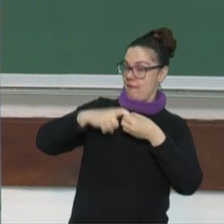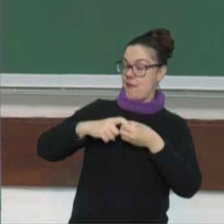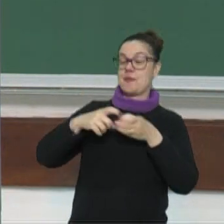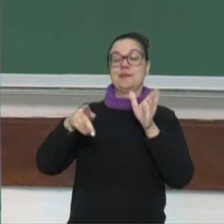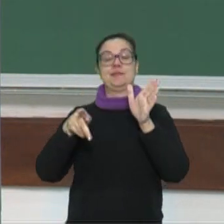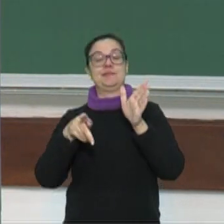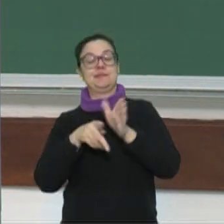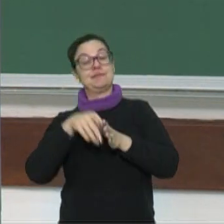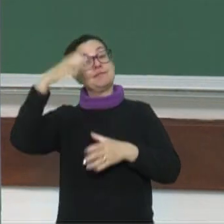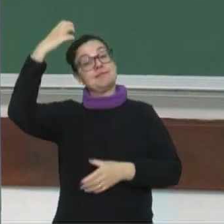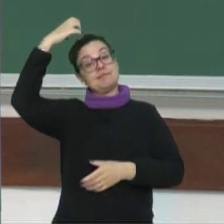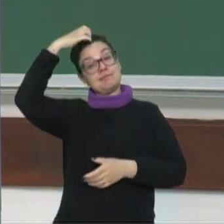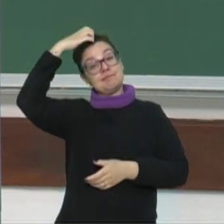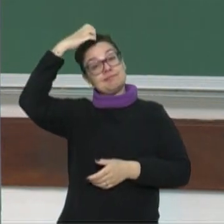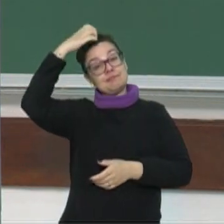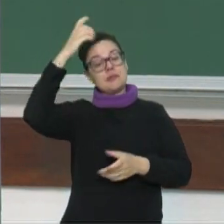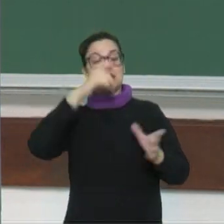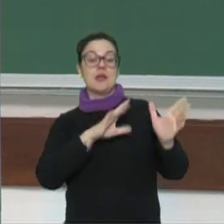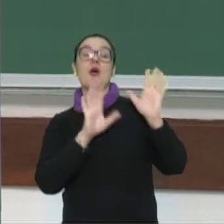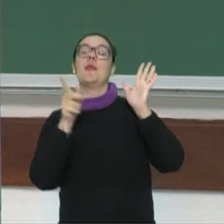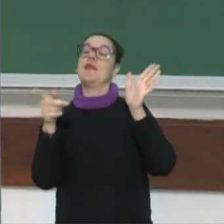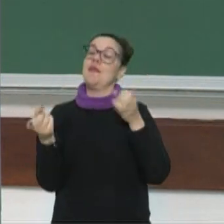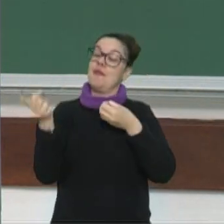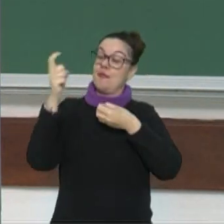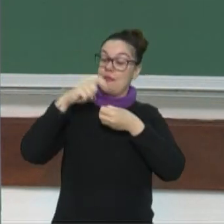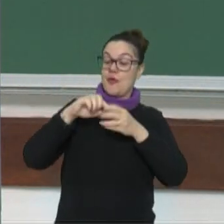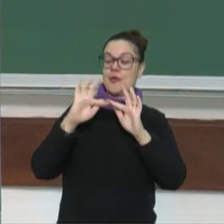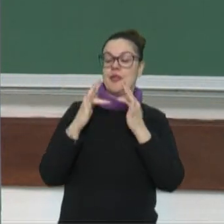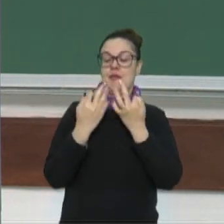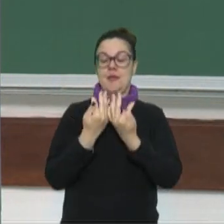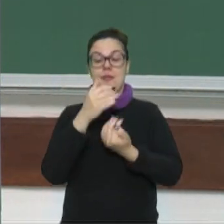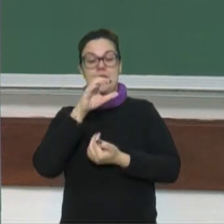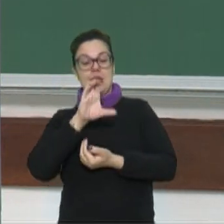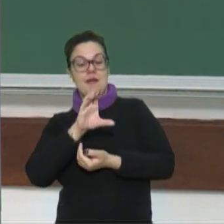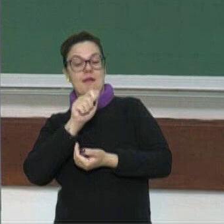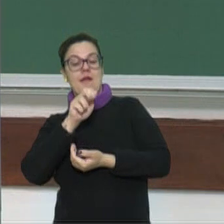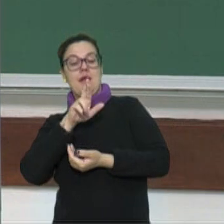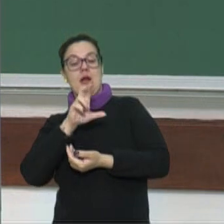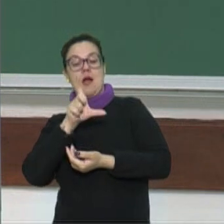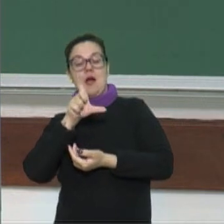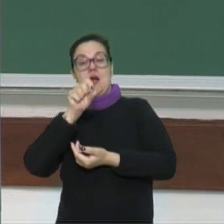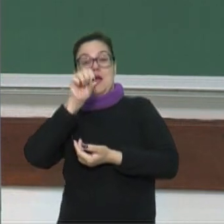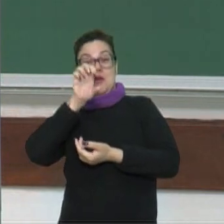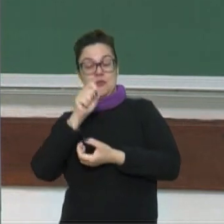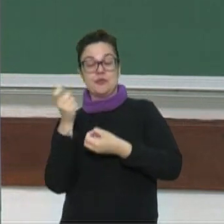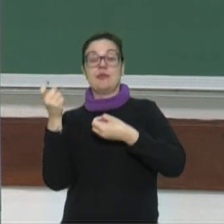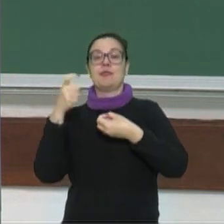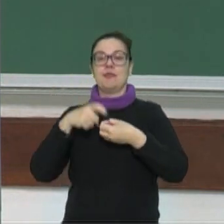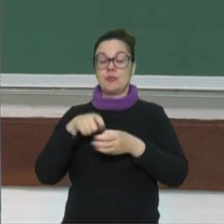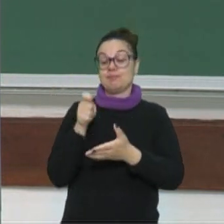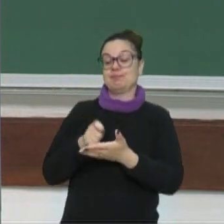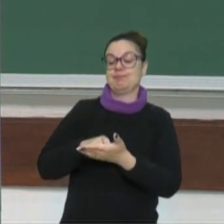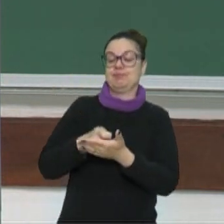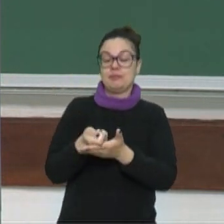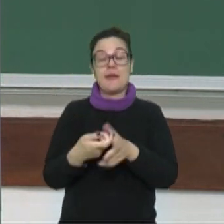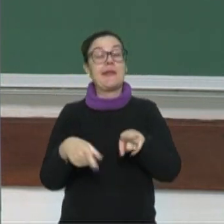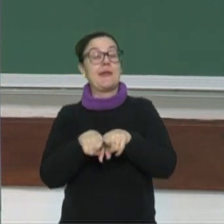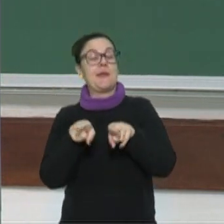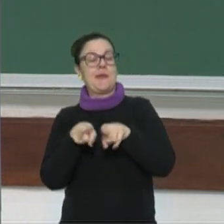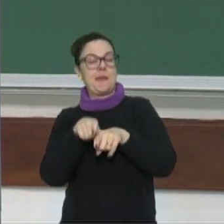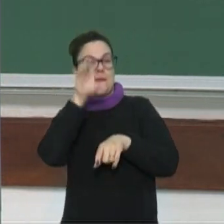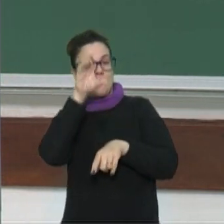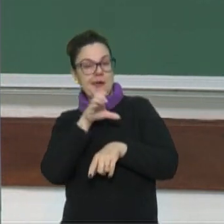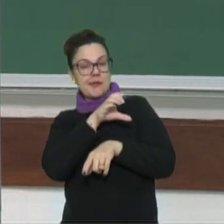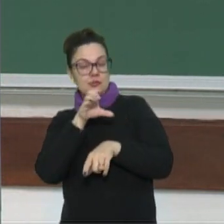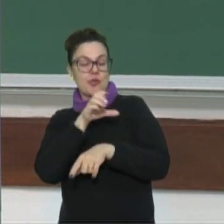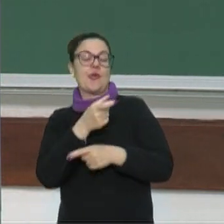I para voltar a ser rei. Absolutista e católico novamente, vai entrar em conflito com o parlamento. E